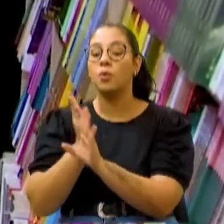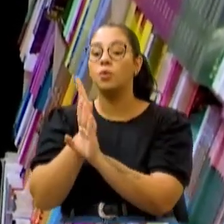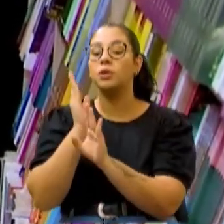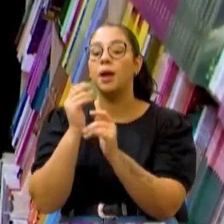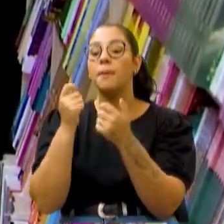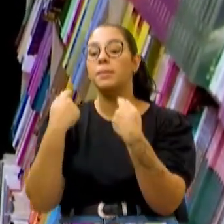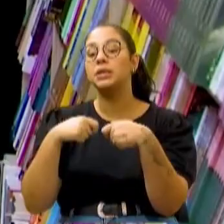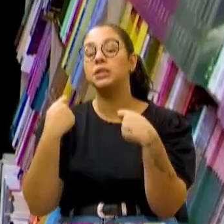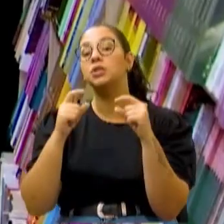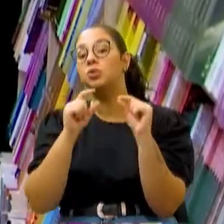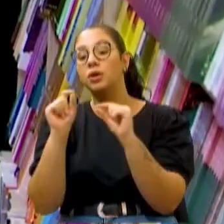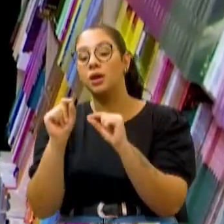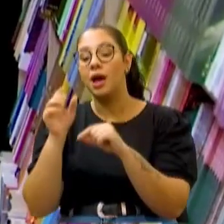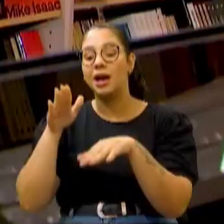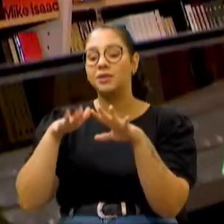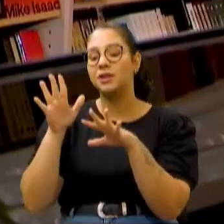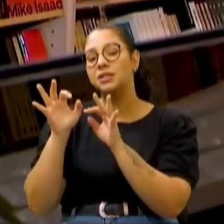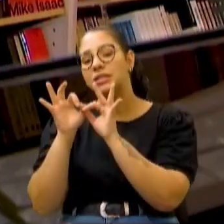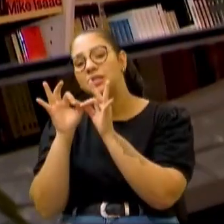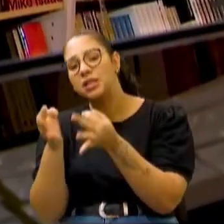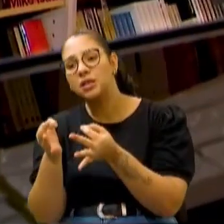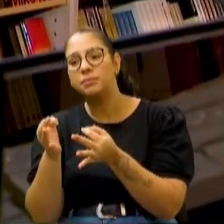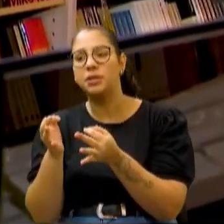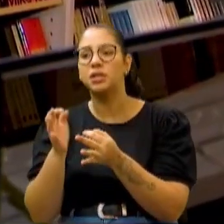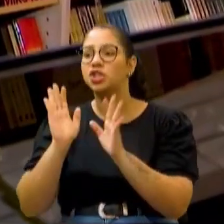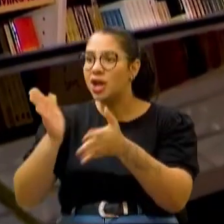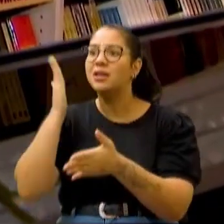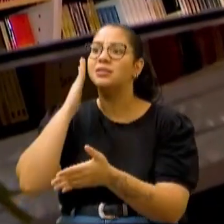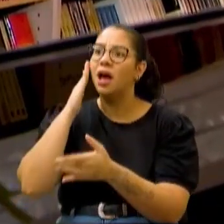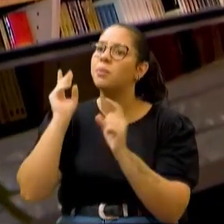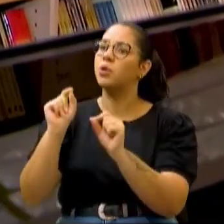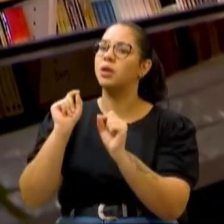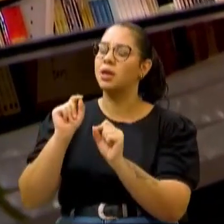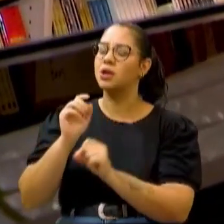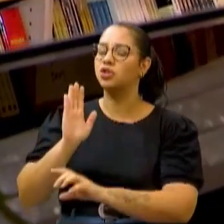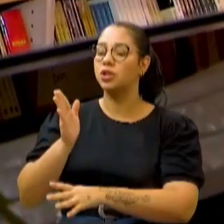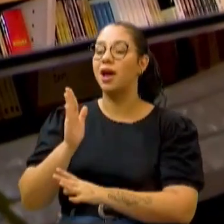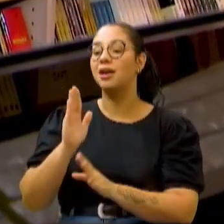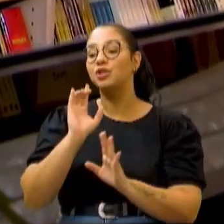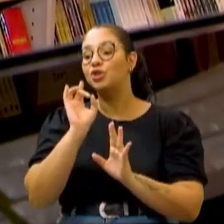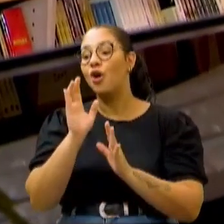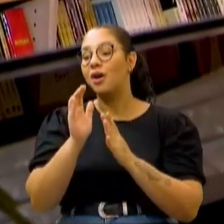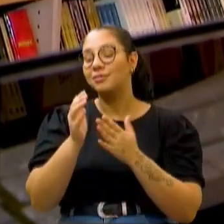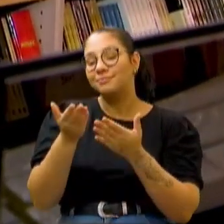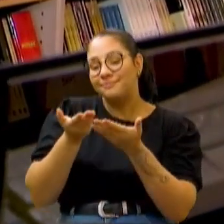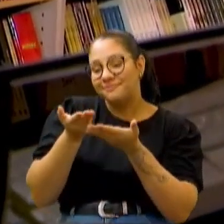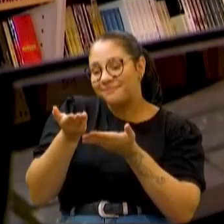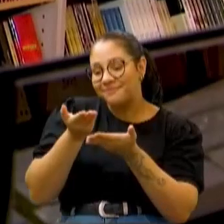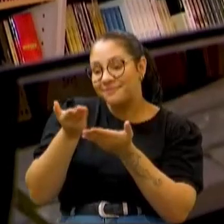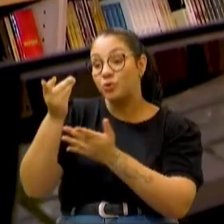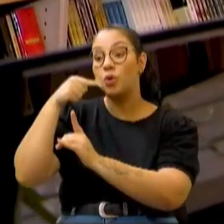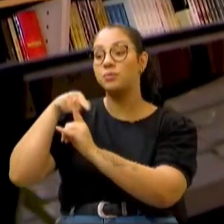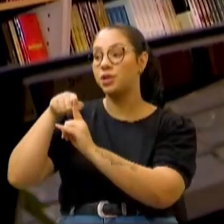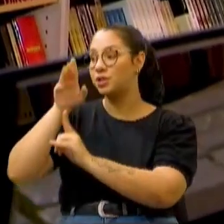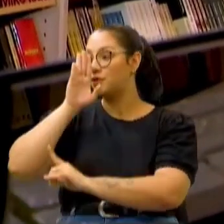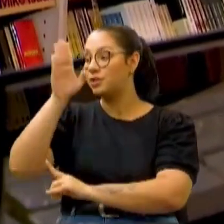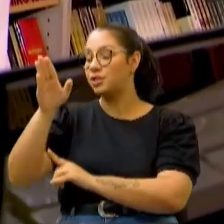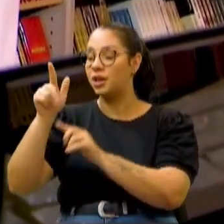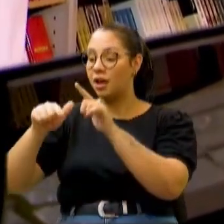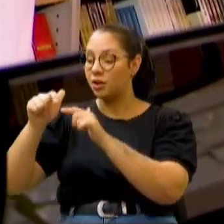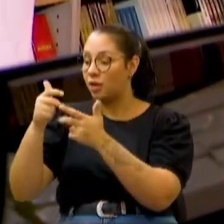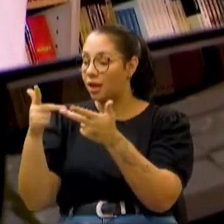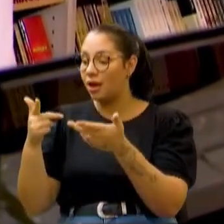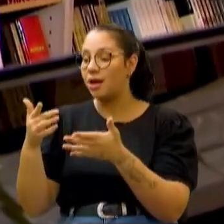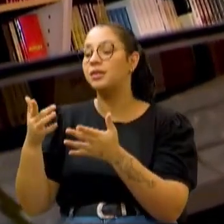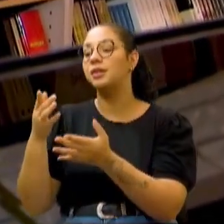ele precisa. E outras vezes é mais simples, ele já sabe o que quer, então a gente dá um tratamento cordial, um pouco mais